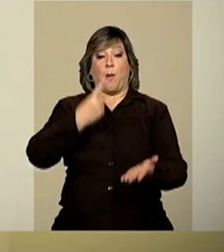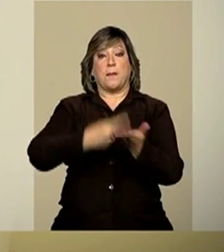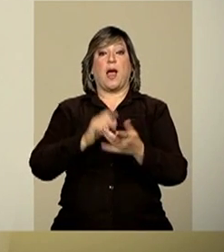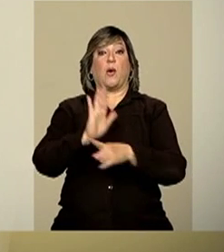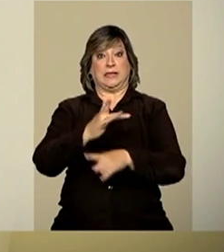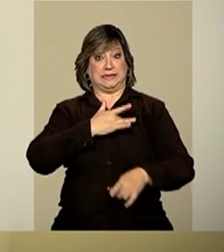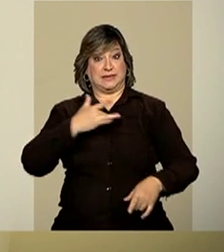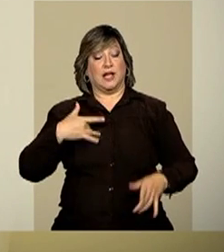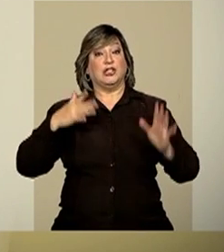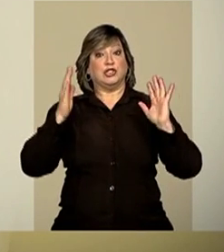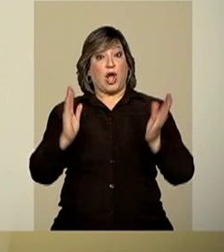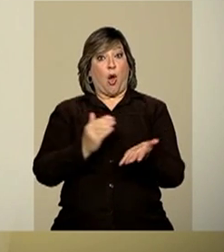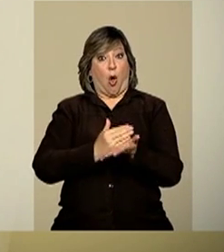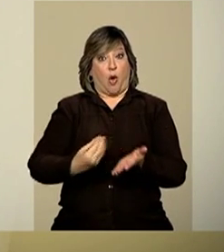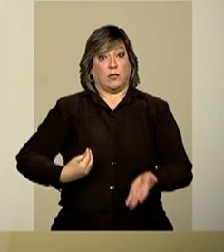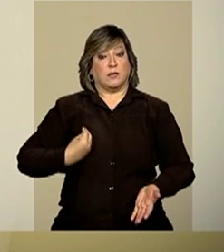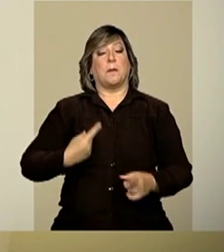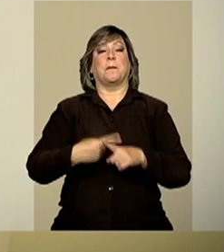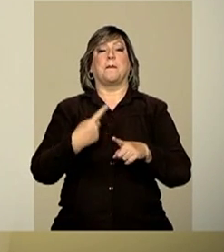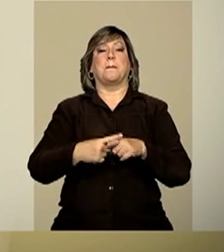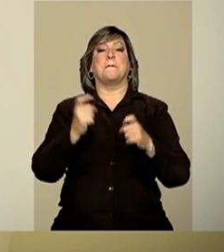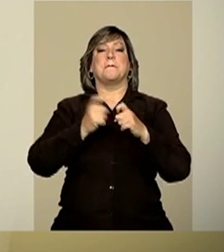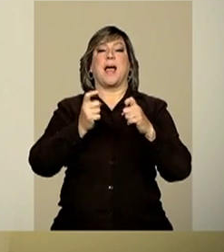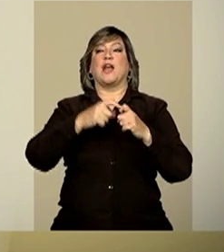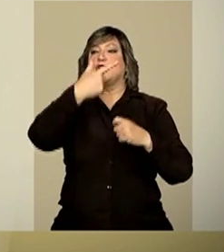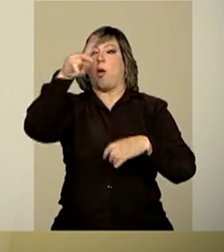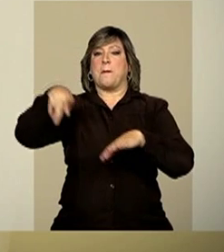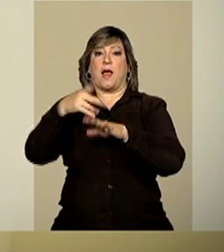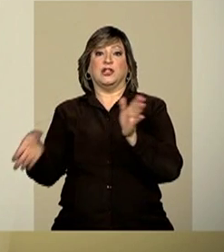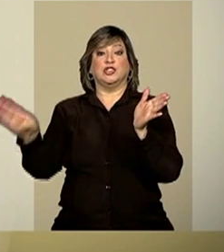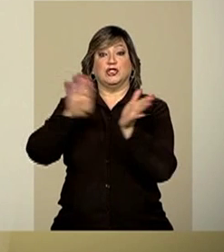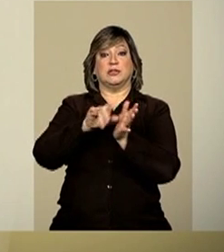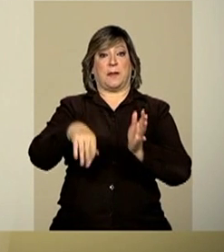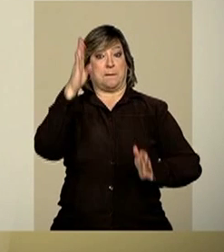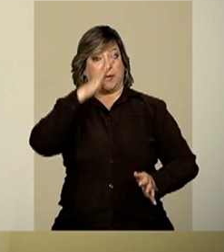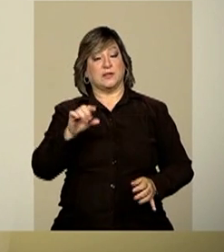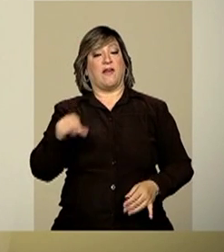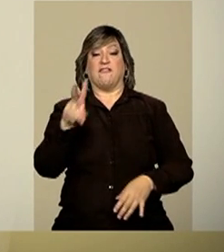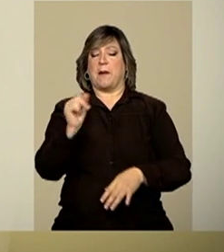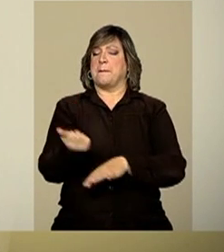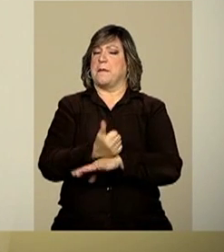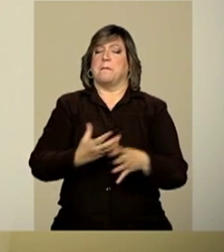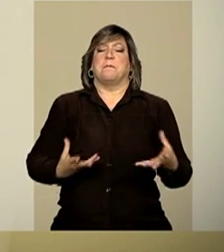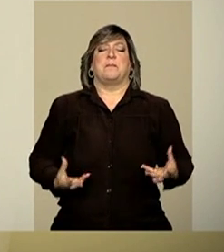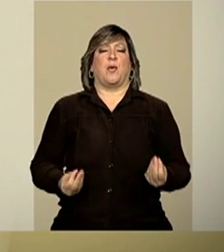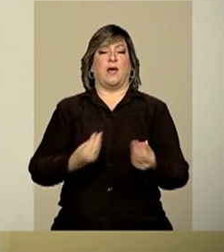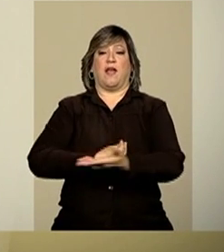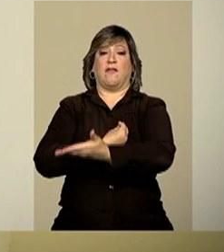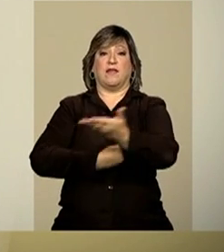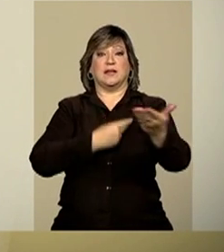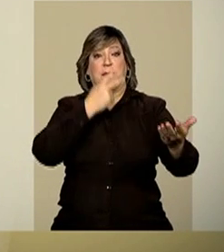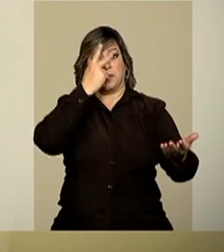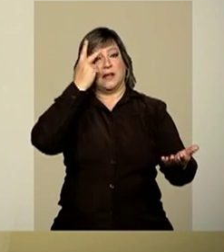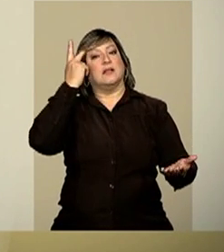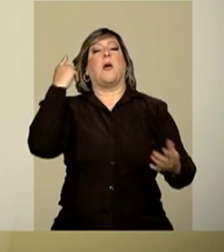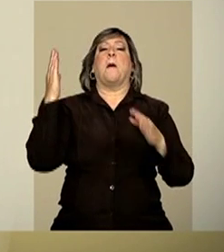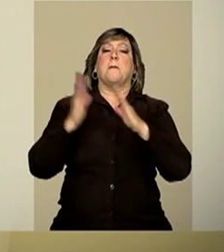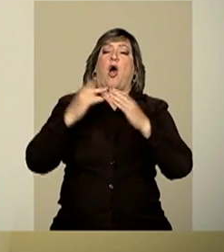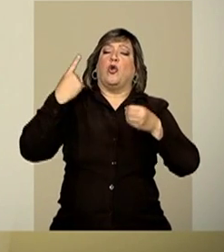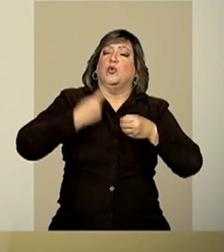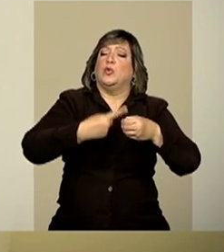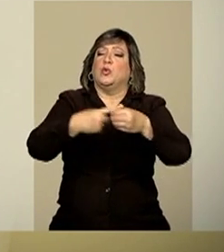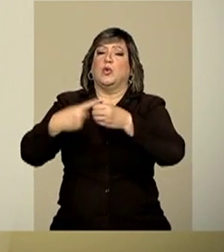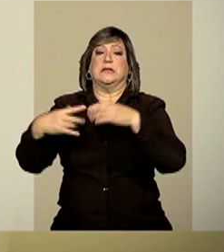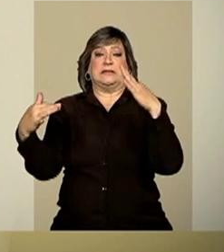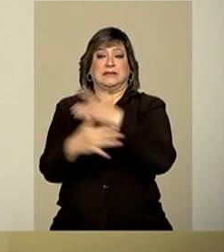começa a sair do papel com a vinda de médicos estrangeiros para o Brasil, o que vai melhorar muito a vida de quem mora nas periferias das grandes